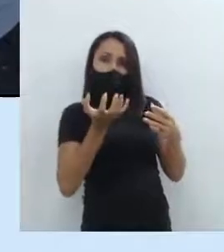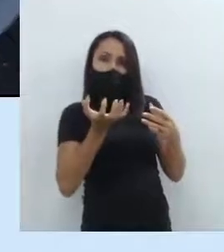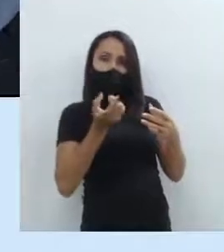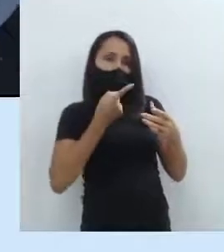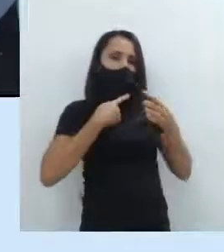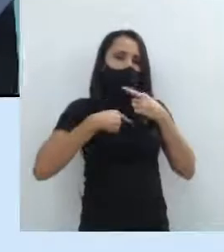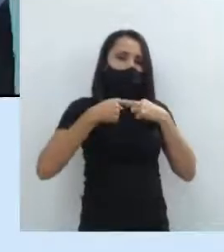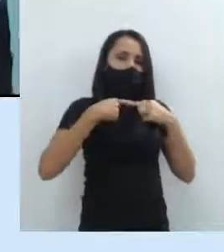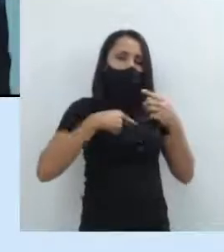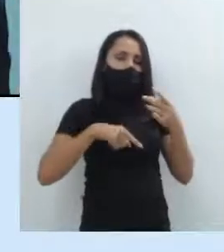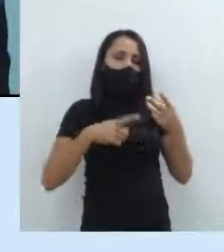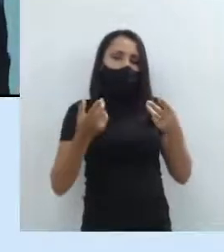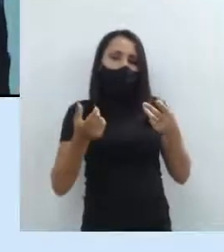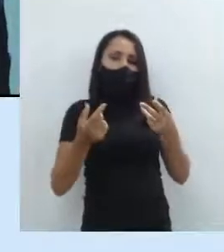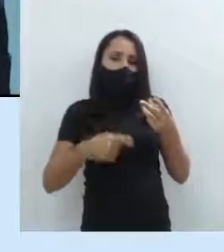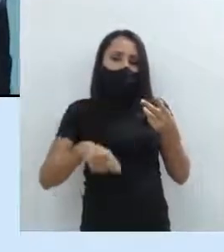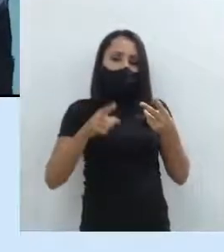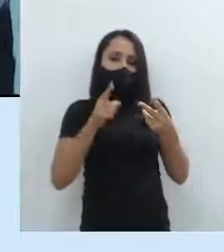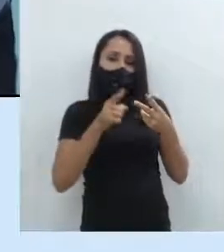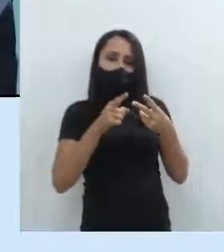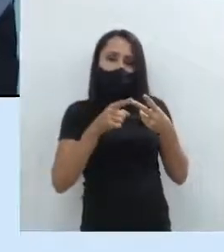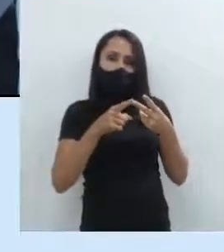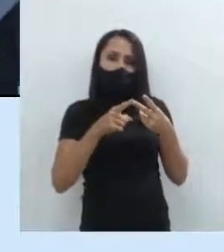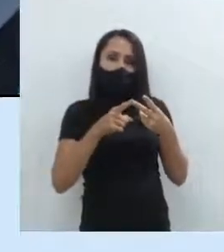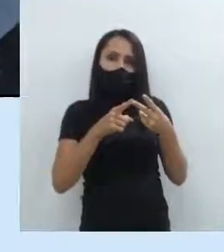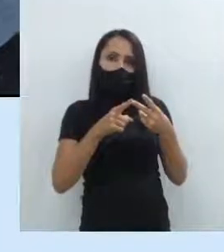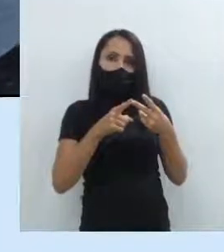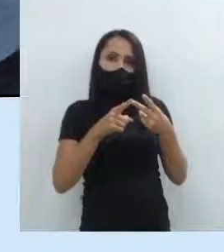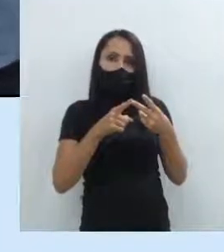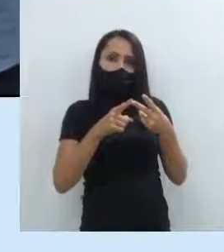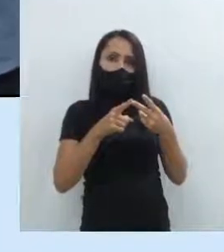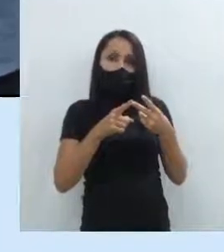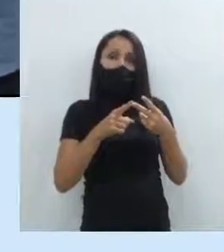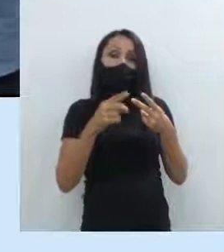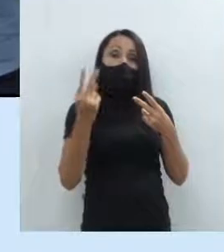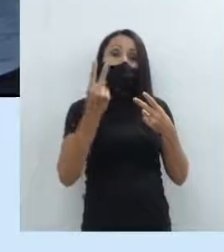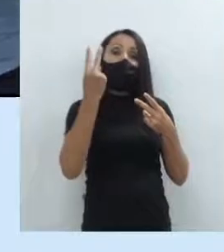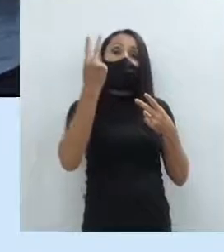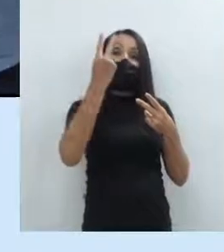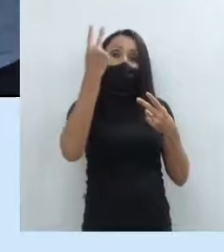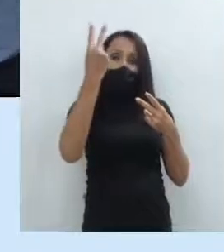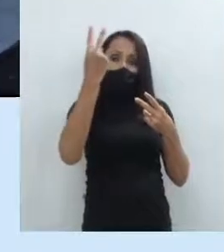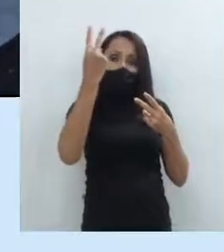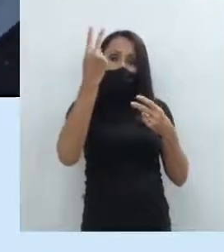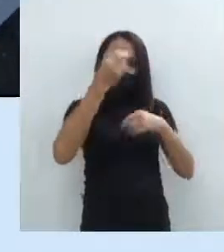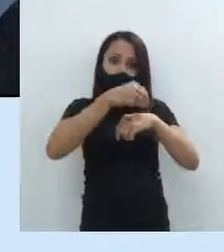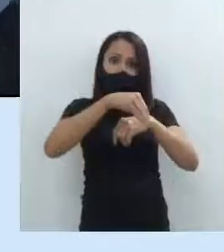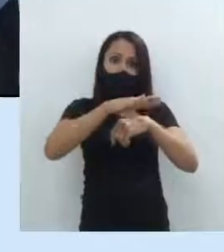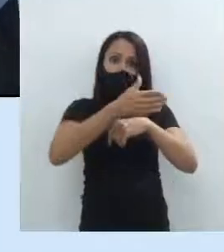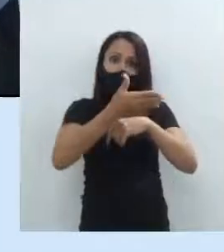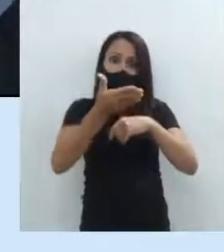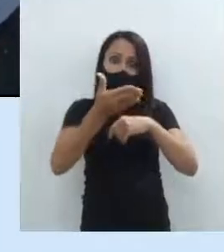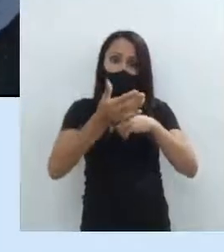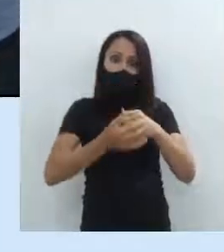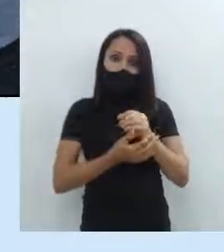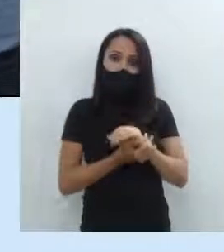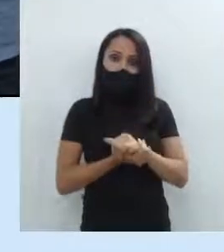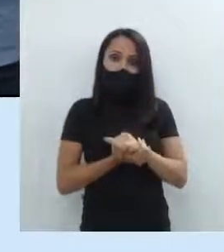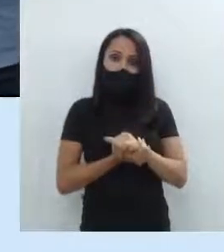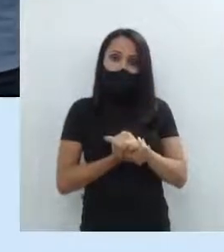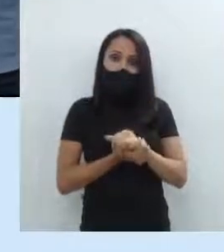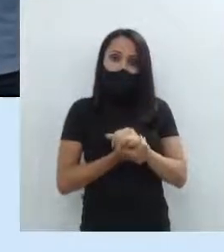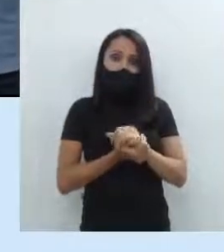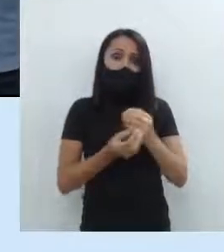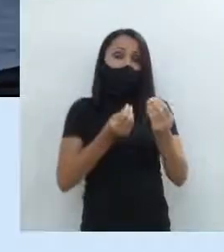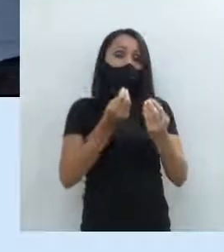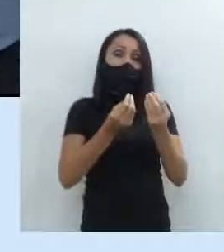questionar. Mas vê a segunda questão. Quais são os valores que ele lhe transmite? O que é que ele traz de bom,